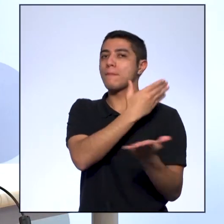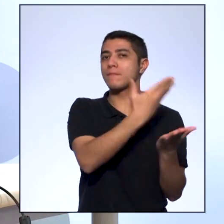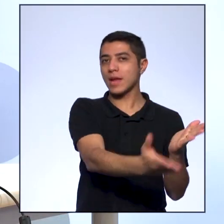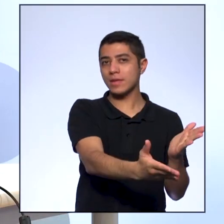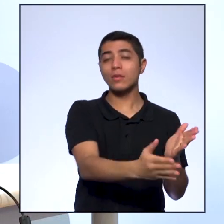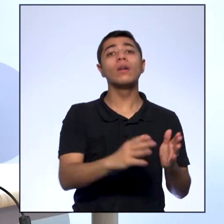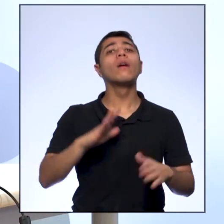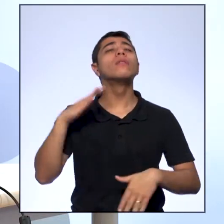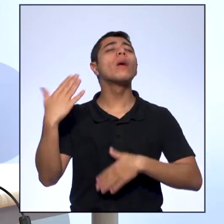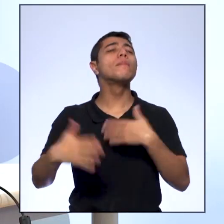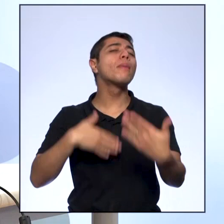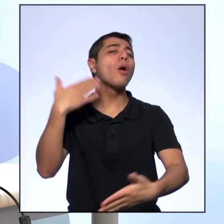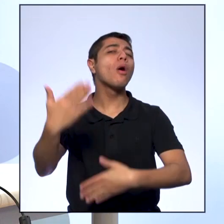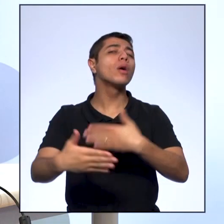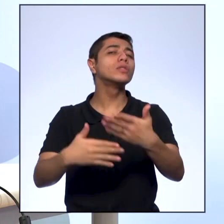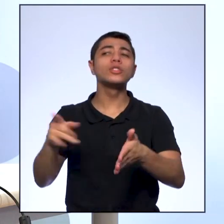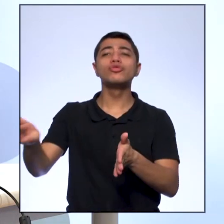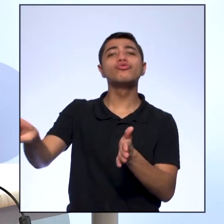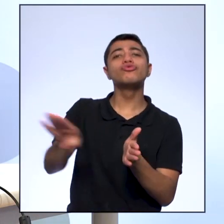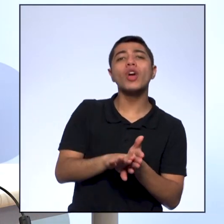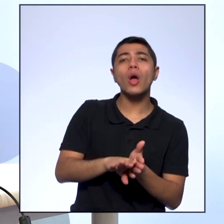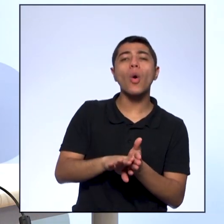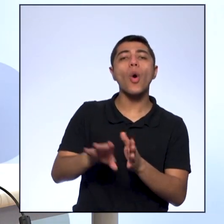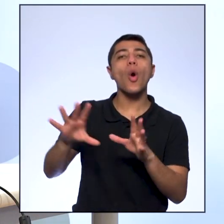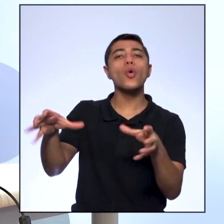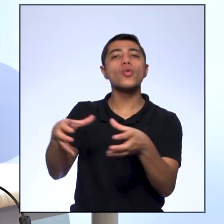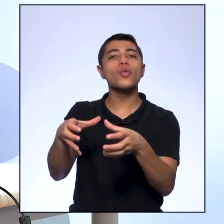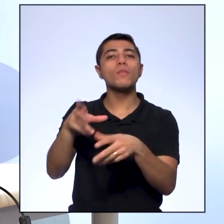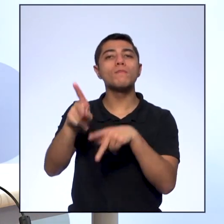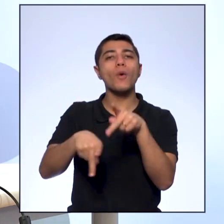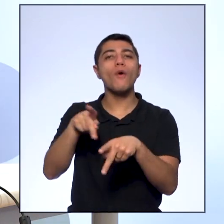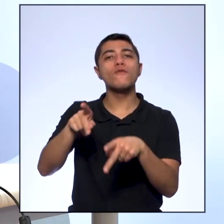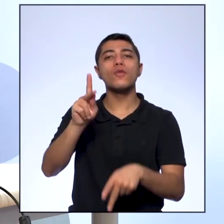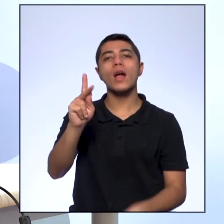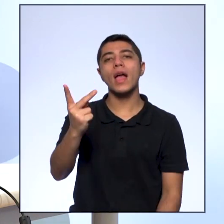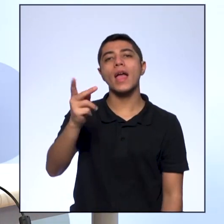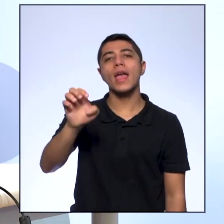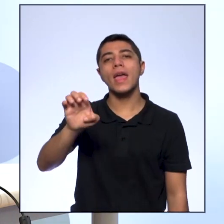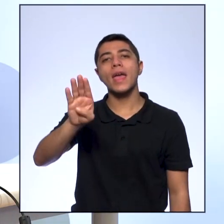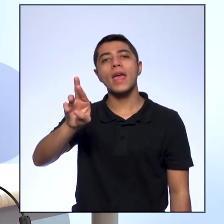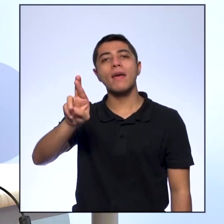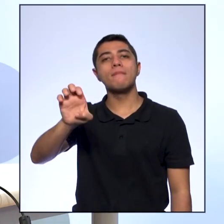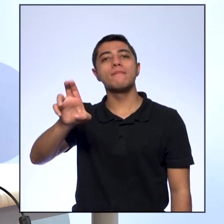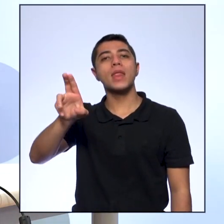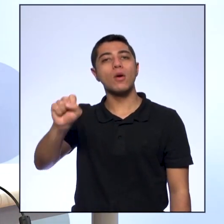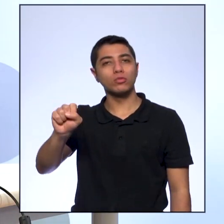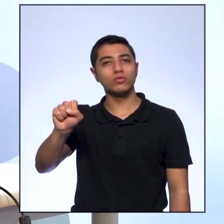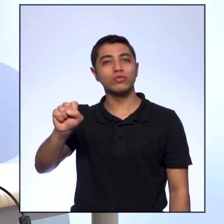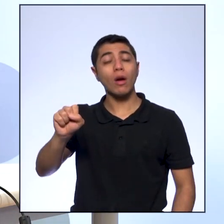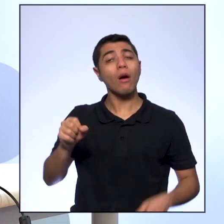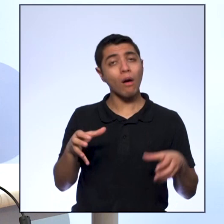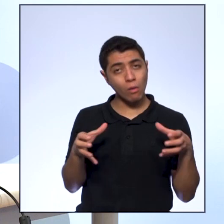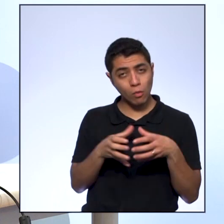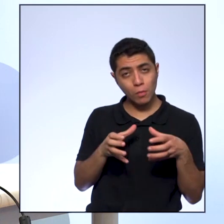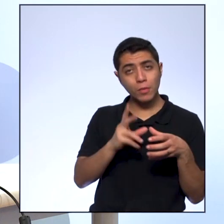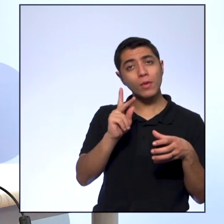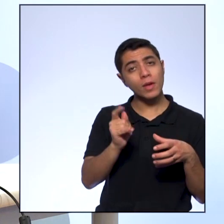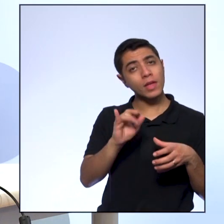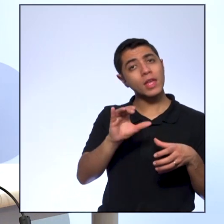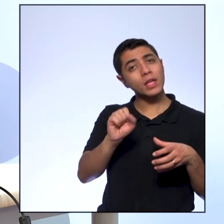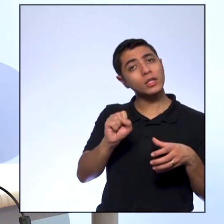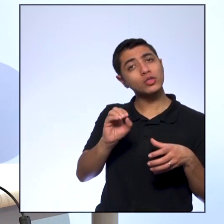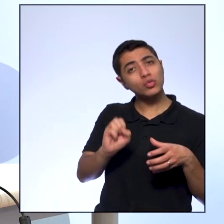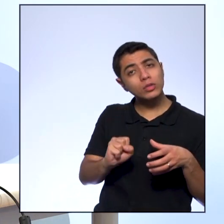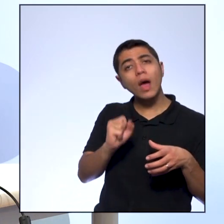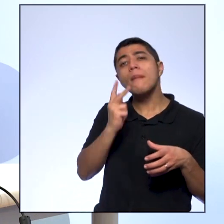ali no Egito, eles são acolhidos, eles têm a oportunidade de trabalhar, terras são distribuídas para eles, e fica aquela